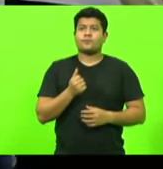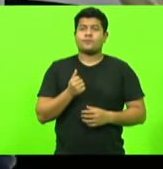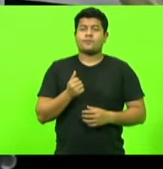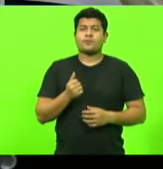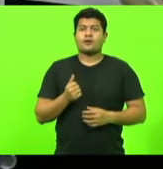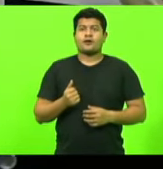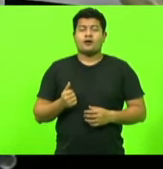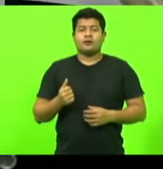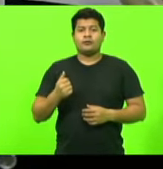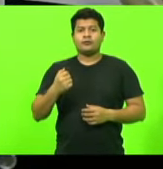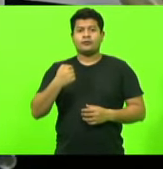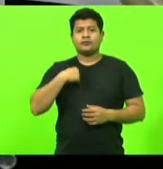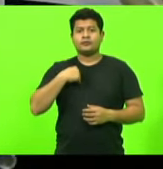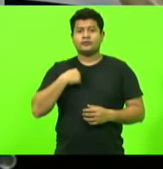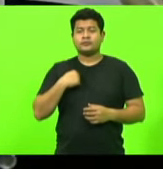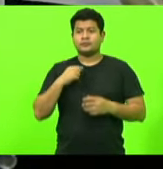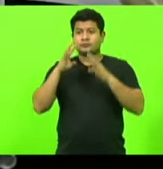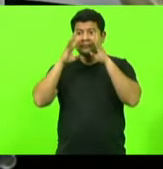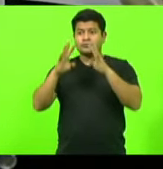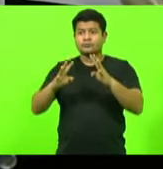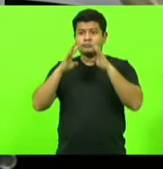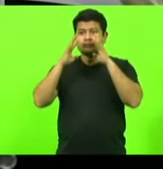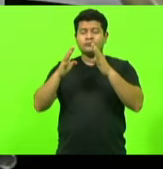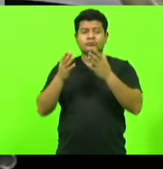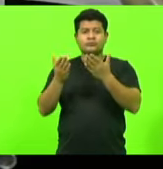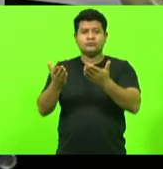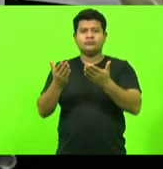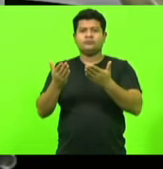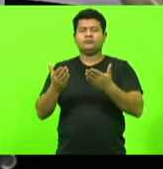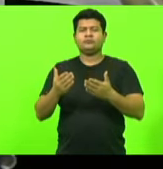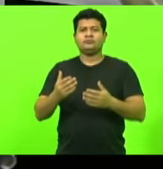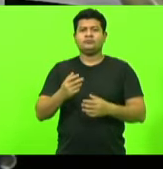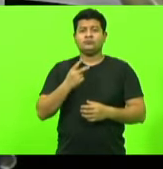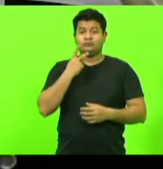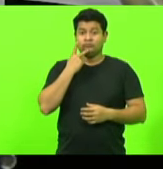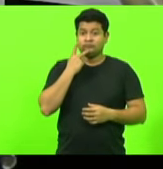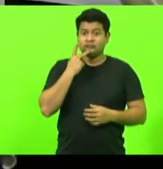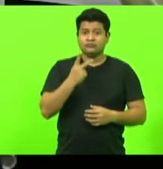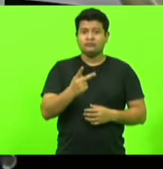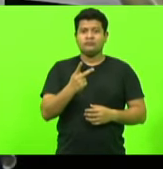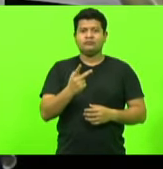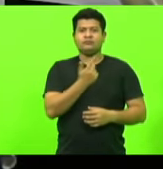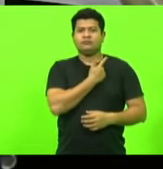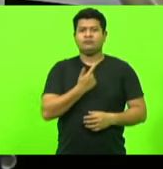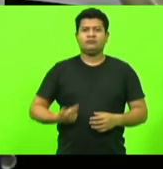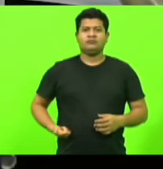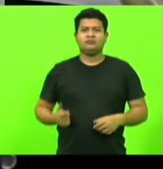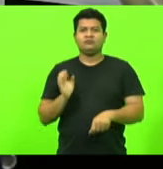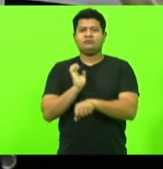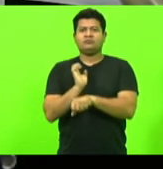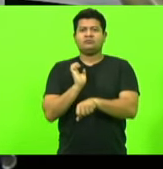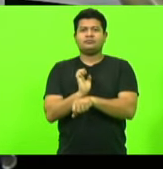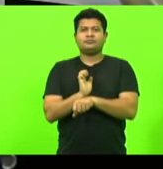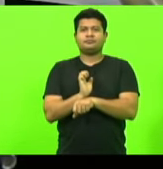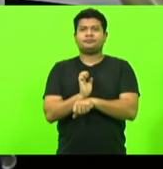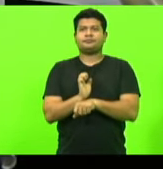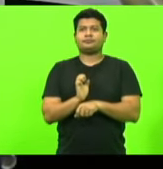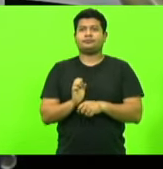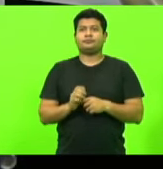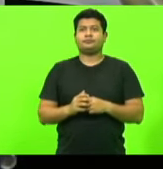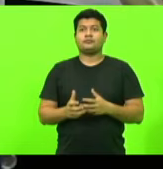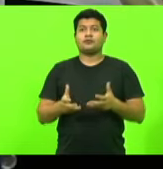quando eu ouvi ainda há pouco ser comentado de que o governo do Estado